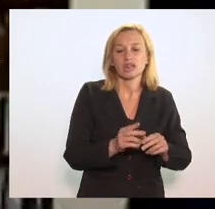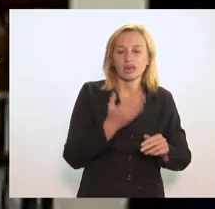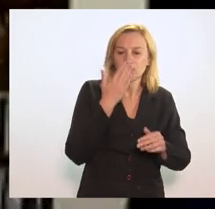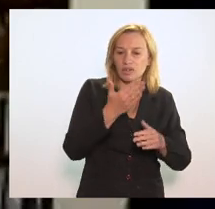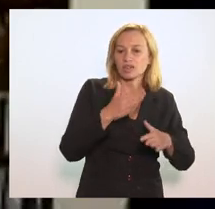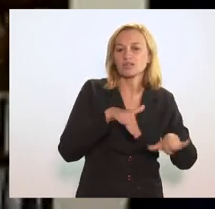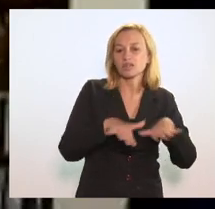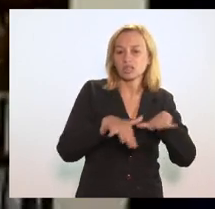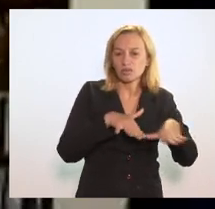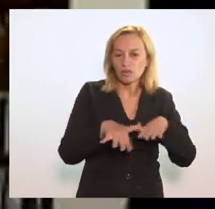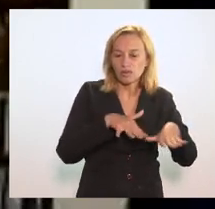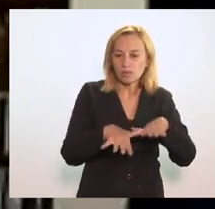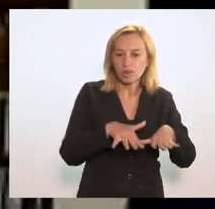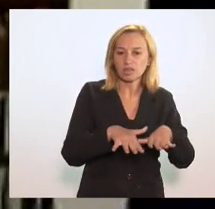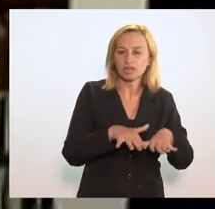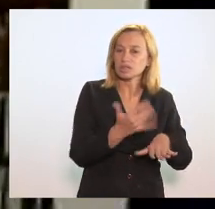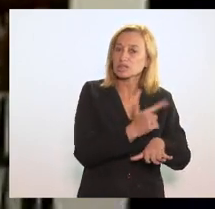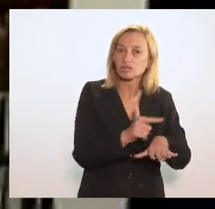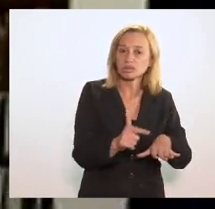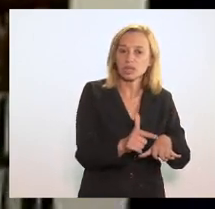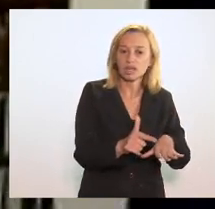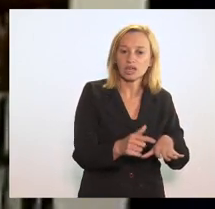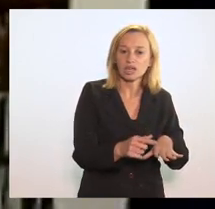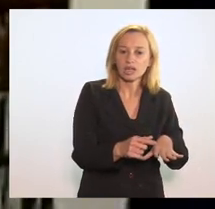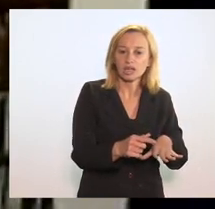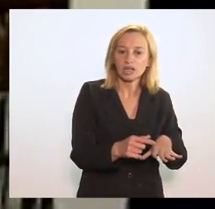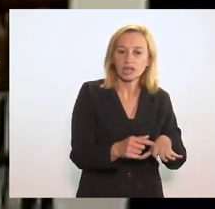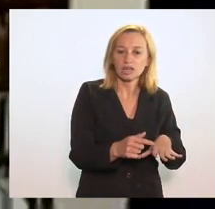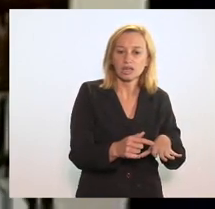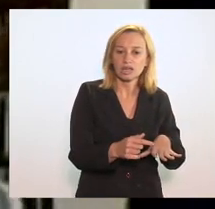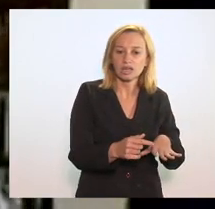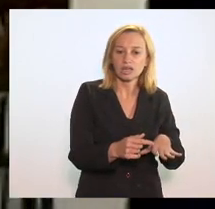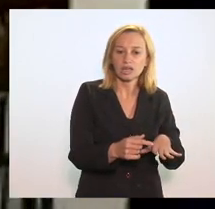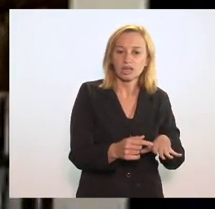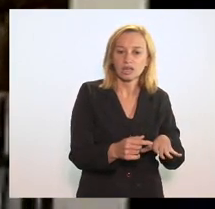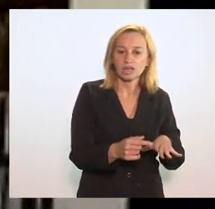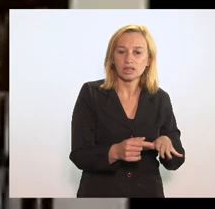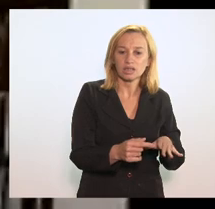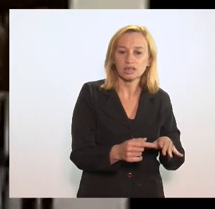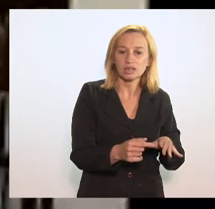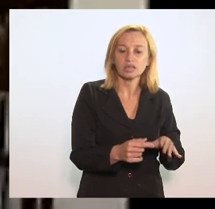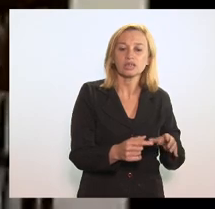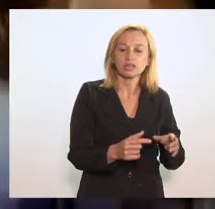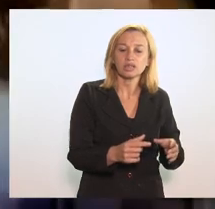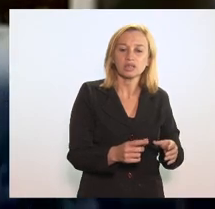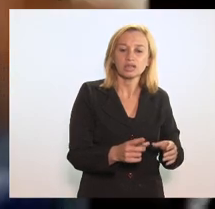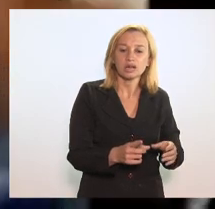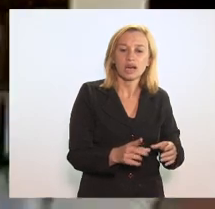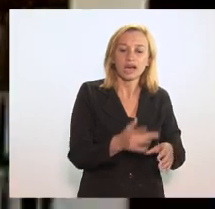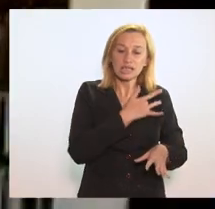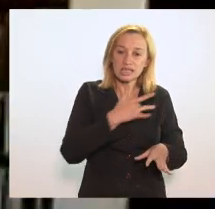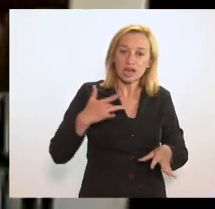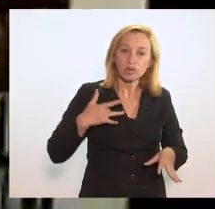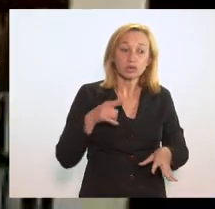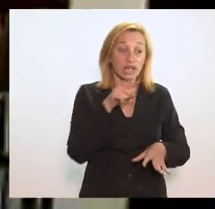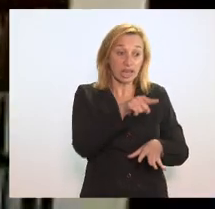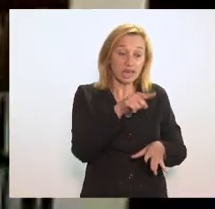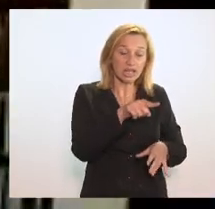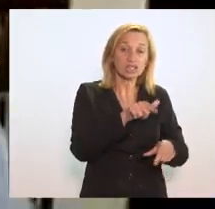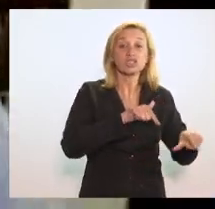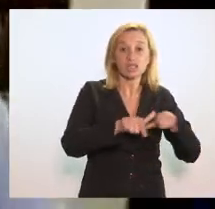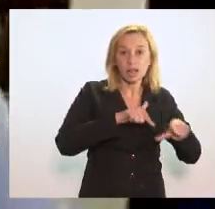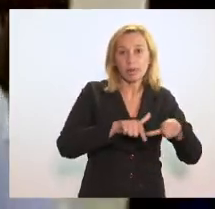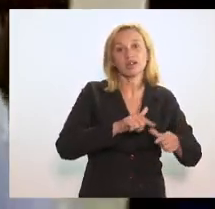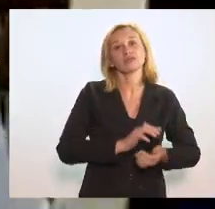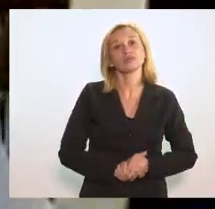funcionamento da cadeia produtiva, se não tiver a garantia da saúde daqueles que pertencem à cadeia operativa,